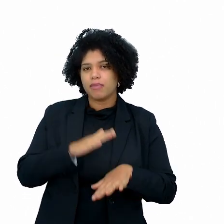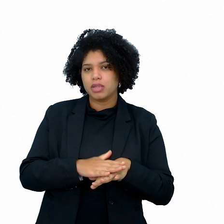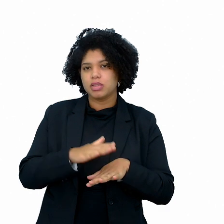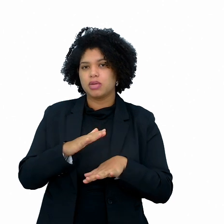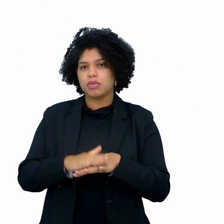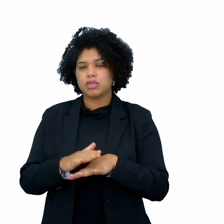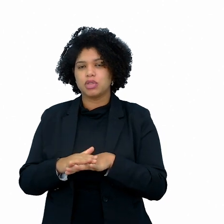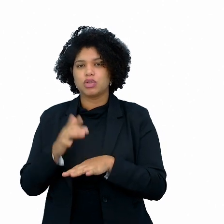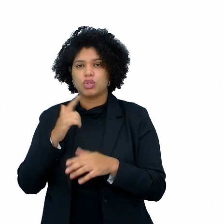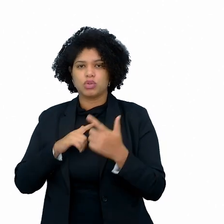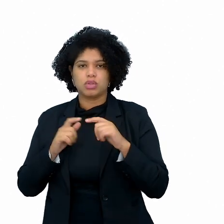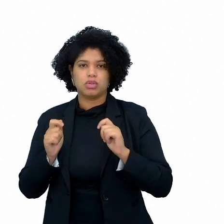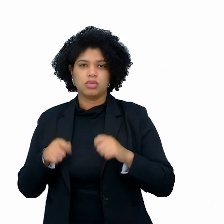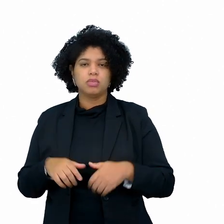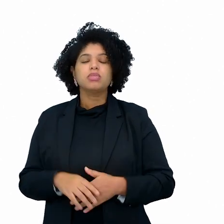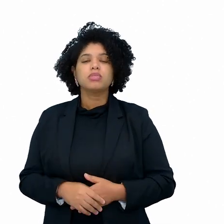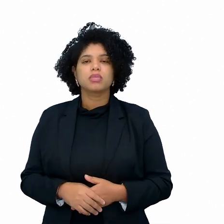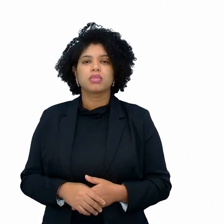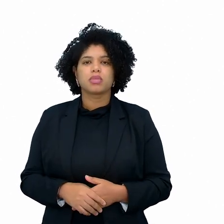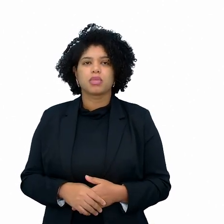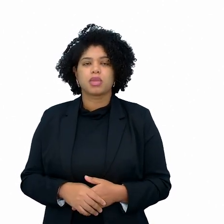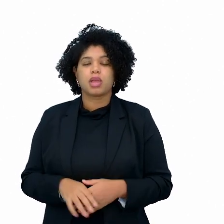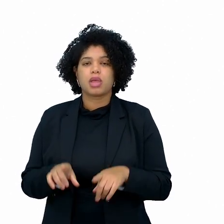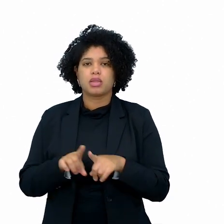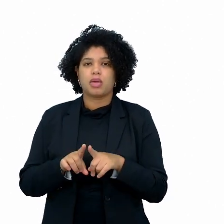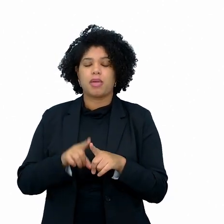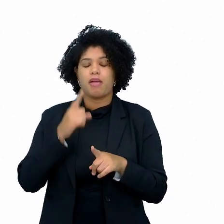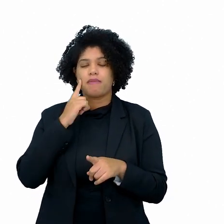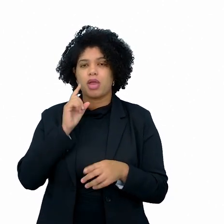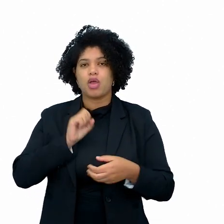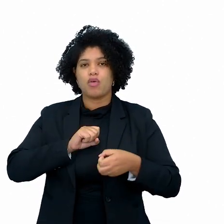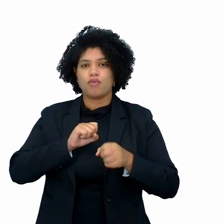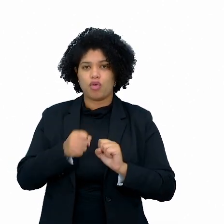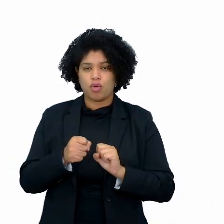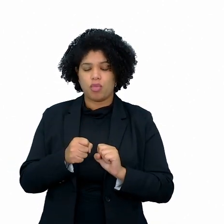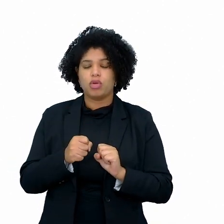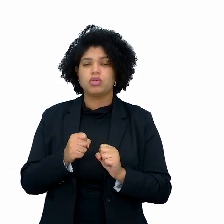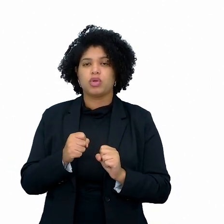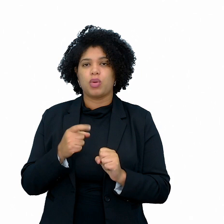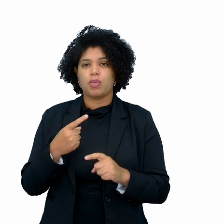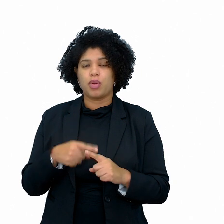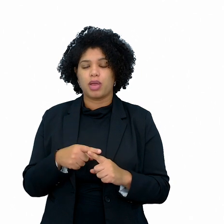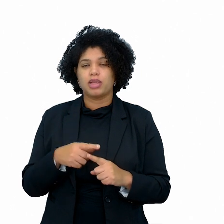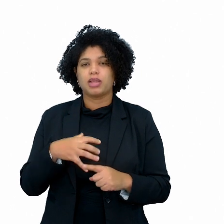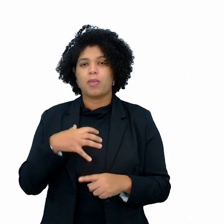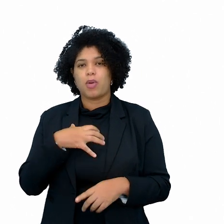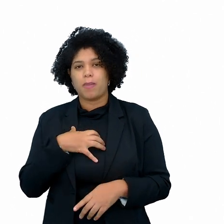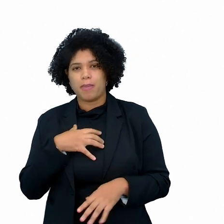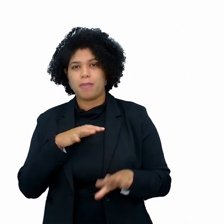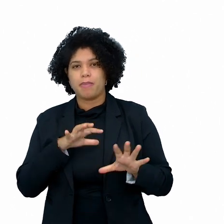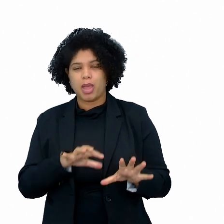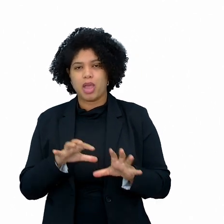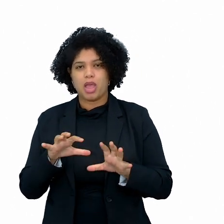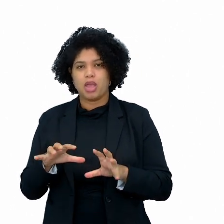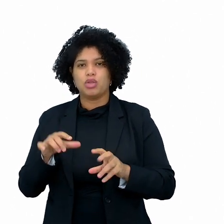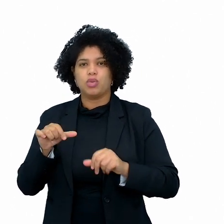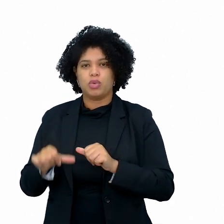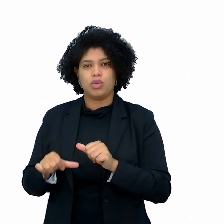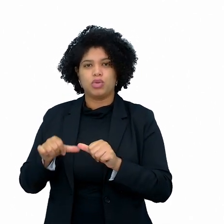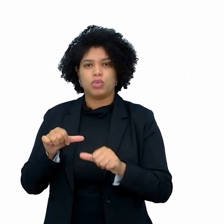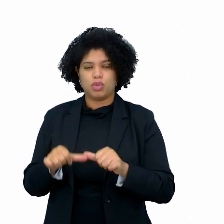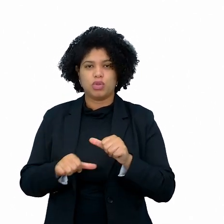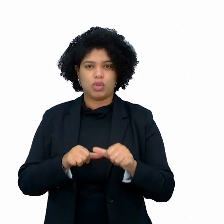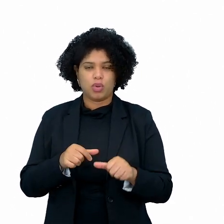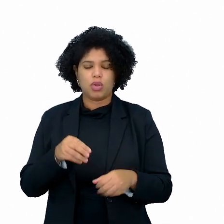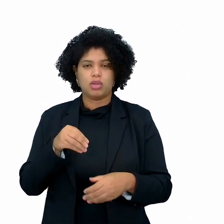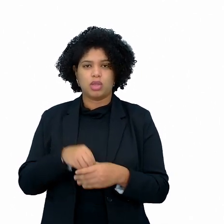fazer. E, ou perguntar, né, ou ver as formações, tem vários momentos em que no